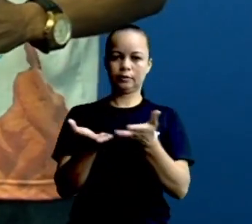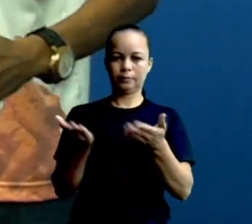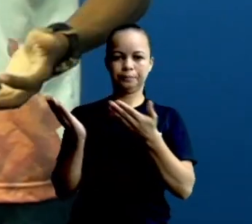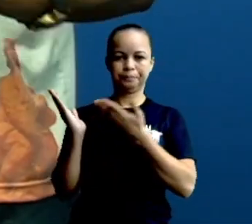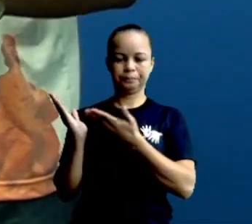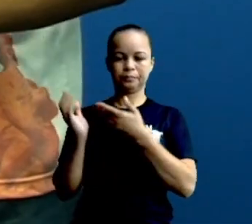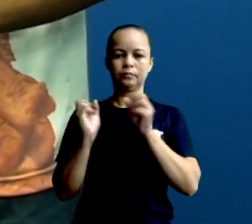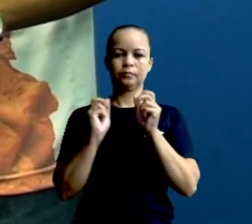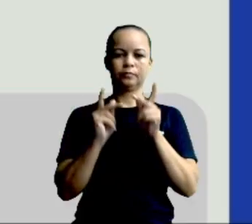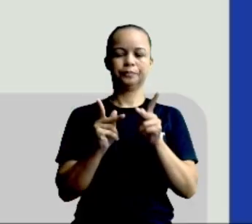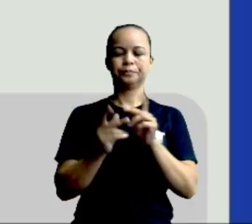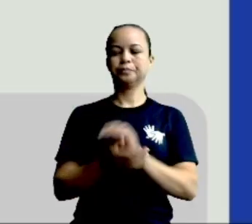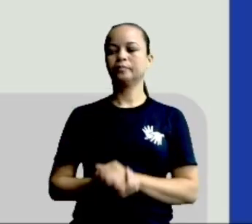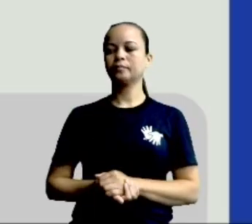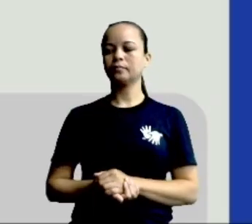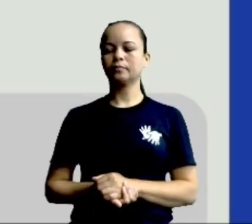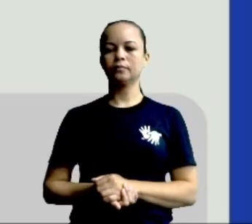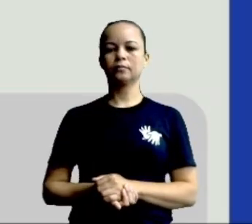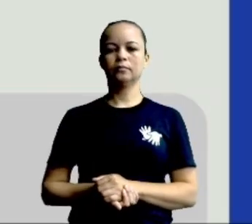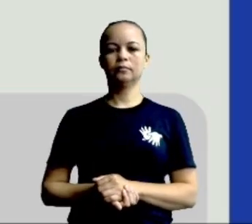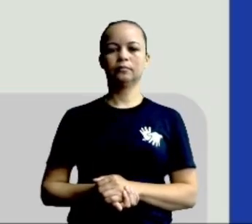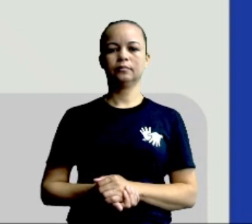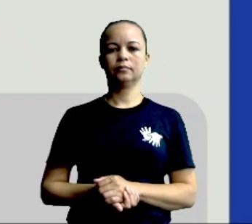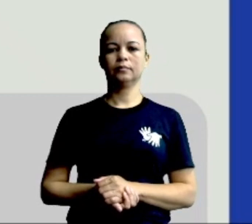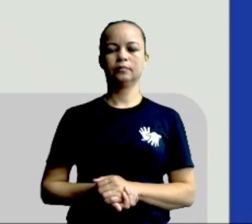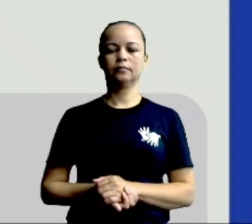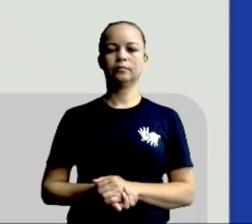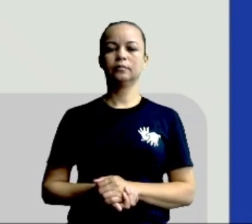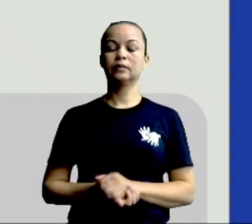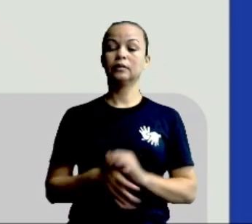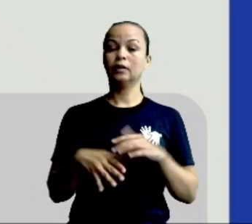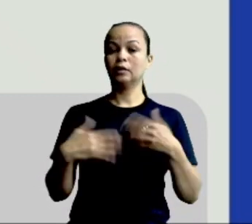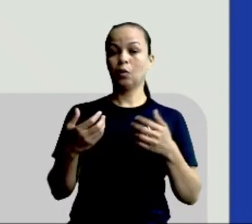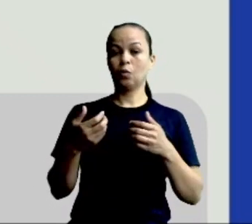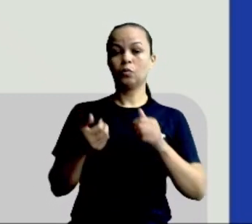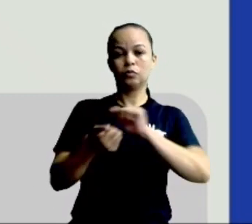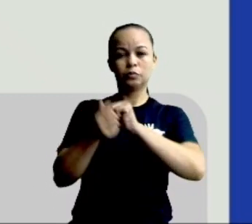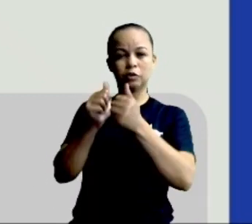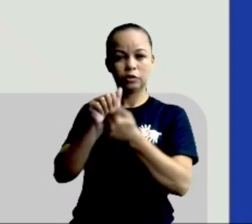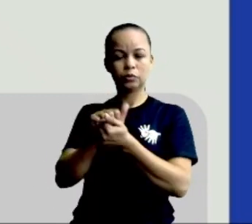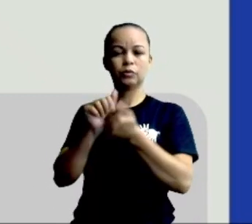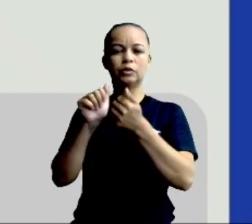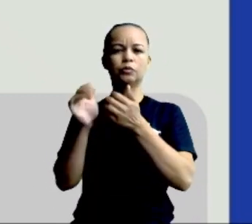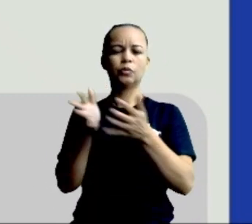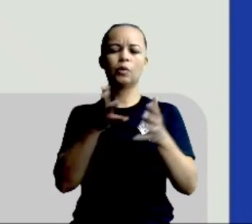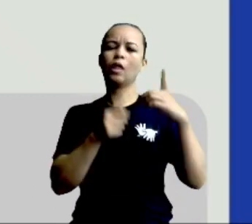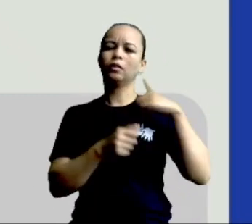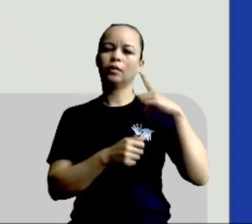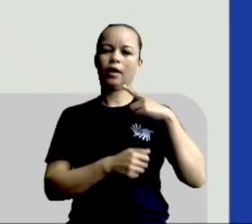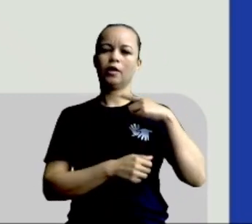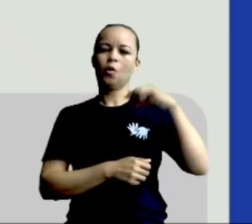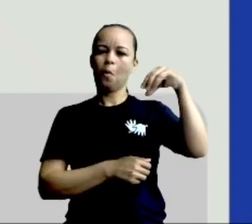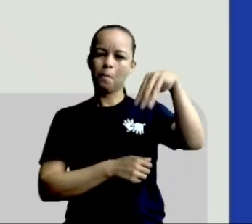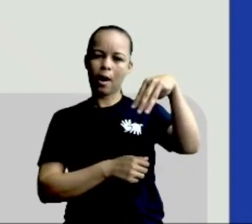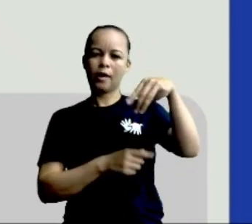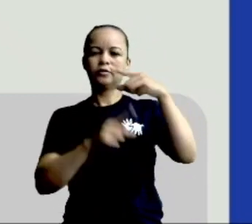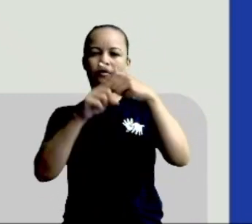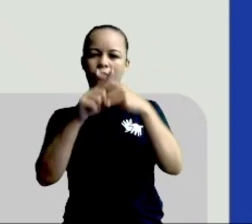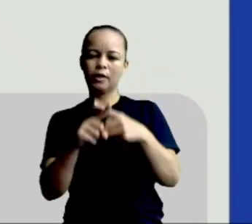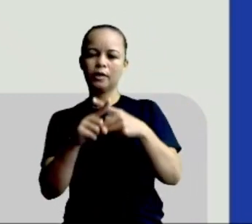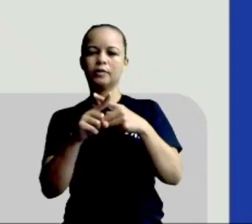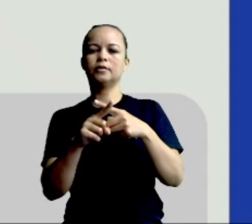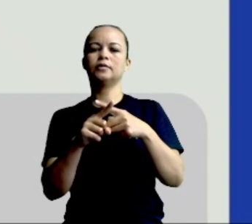bom? Beleza? Volta aqui novamente. Então, substituindo aí, eu tenho massa